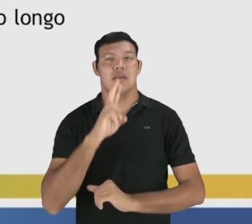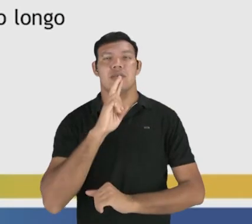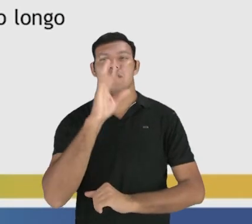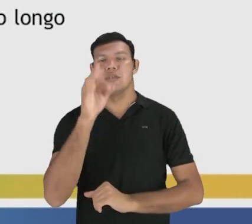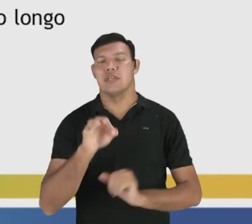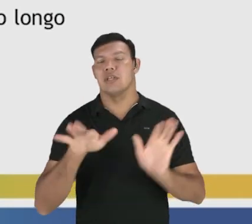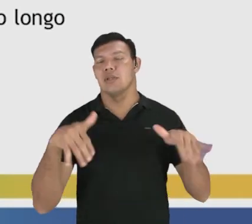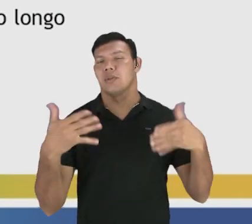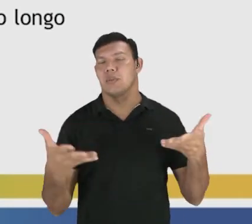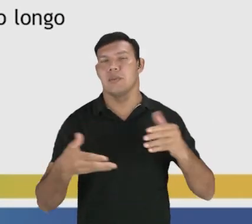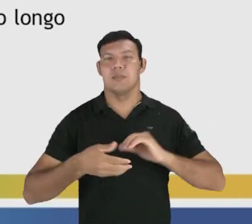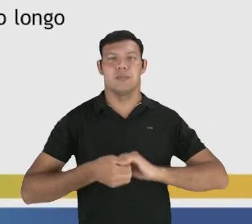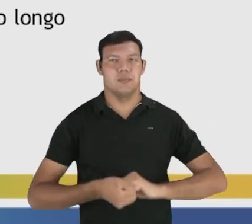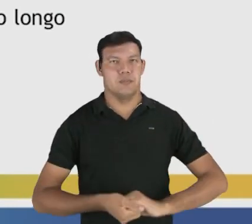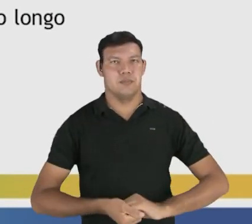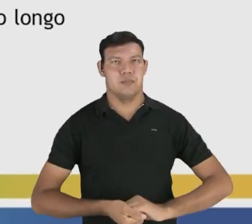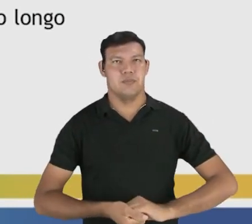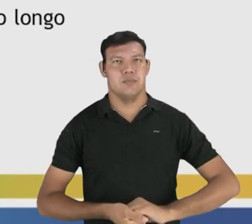correta?